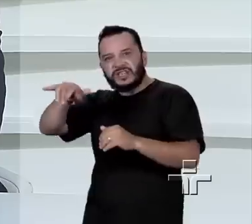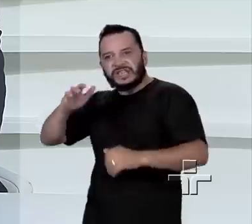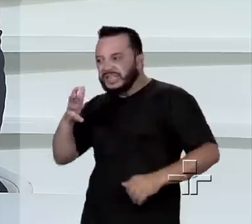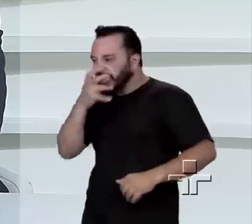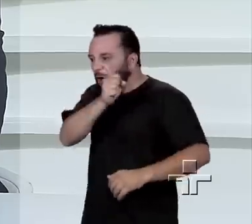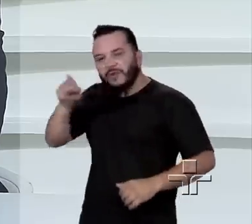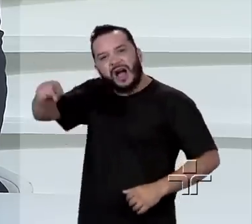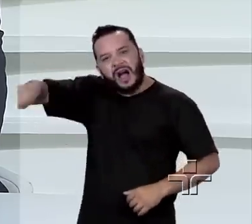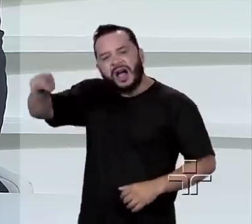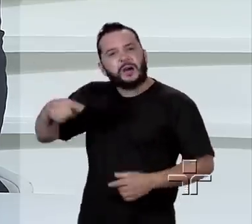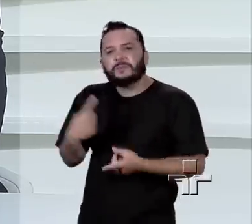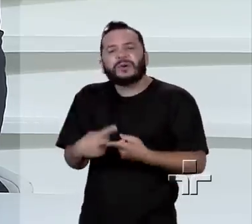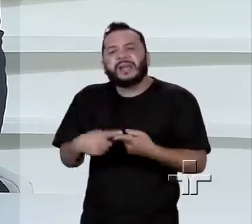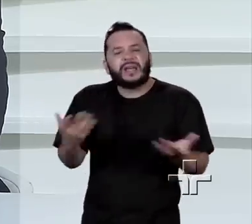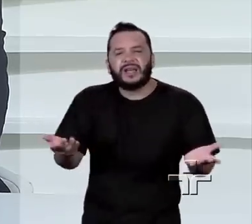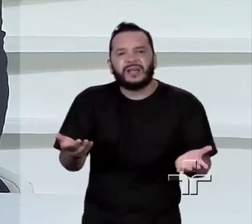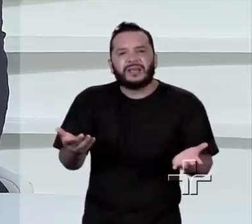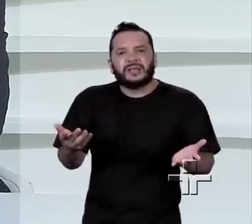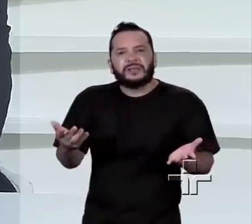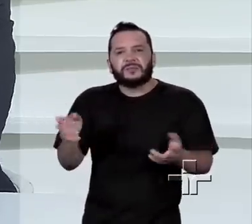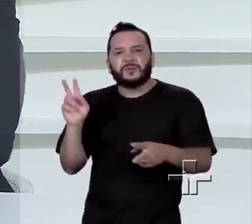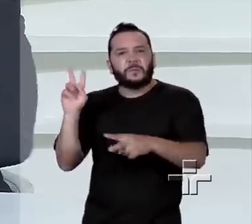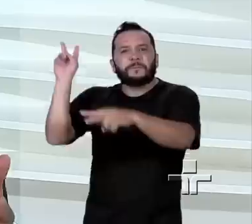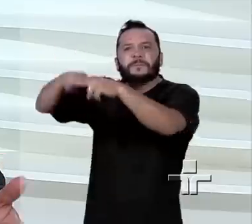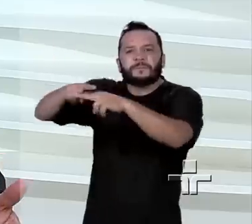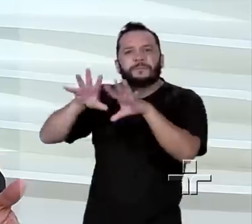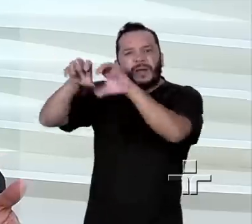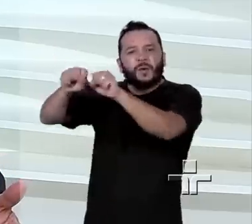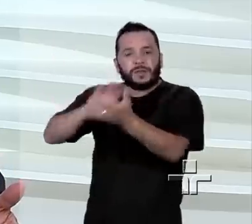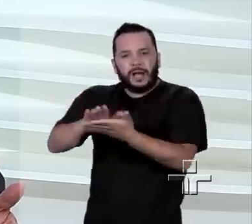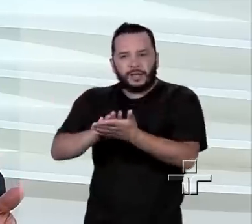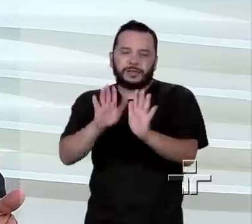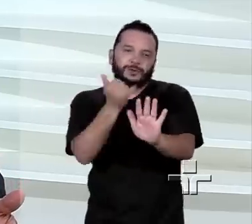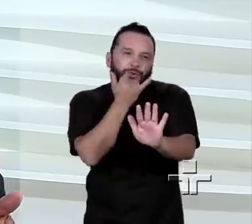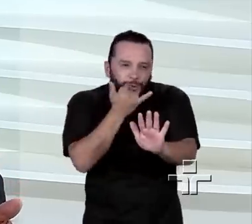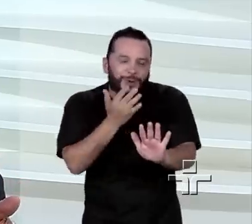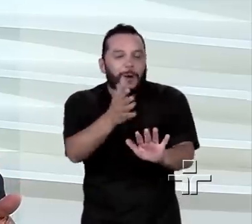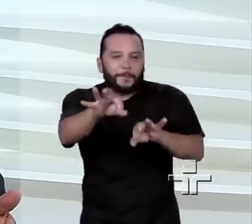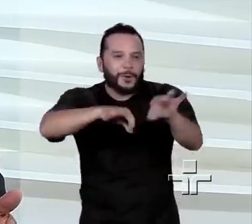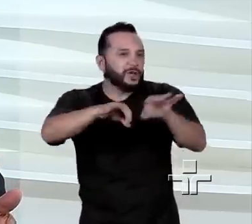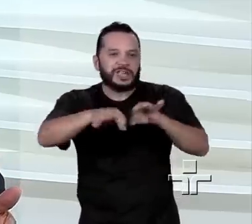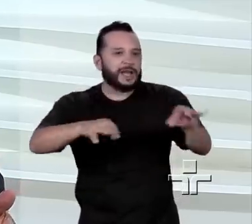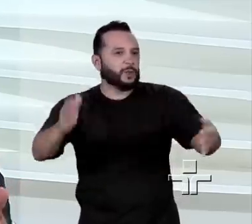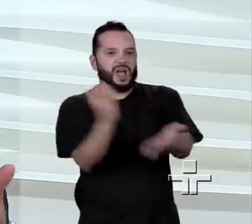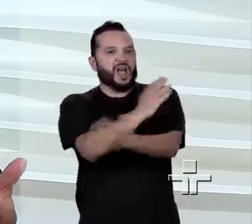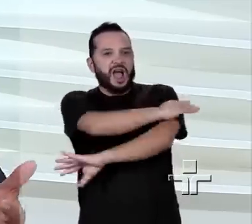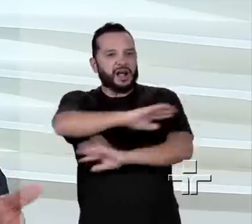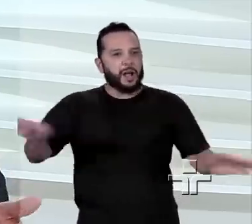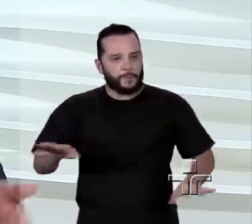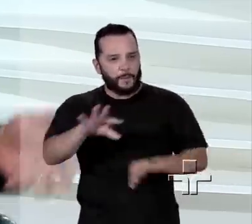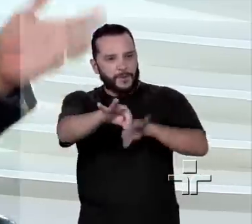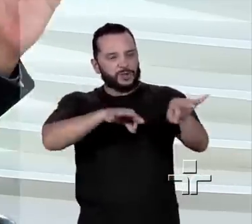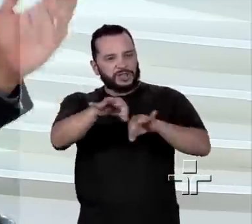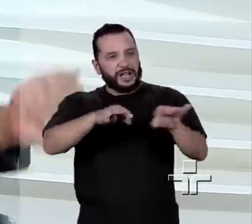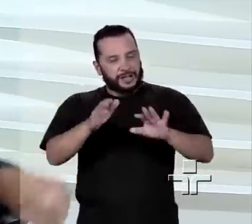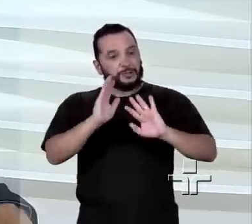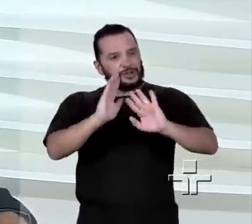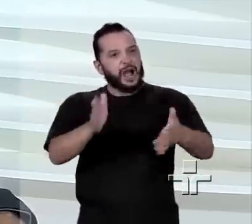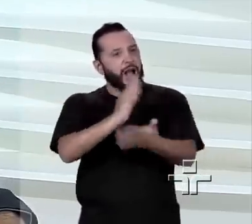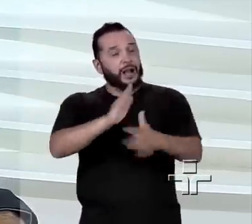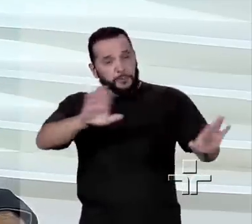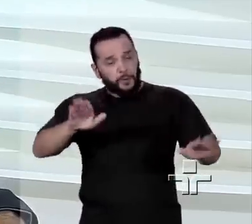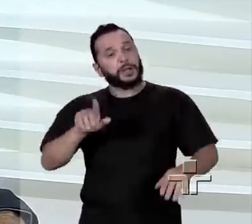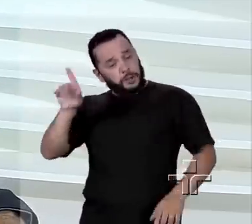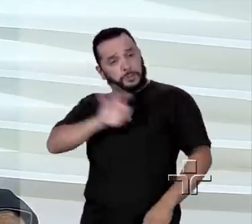nigeriano, colombiano, que veio para o Brasil para foi desbaratado o plano preso. E a polícia, nas suas condições, ela está lá